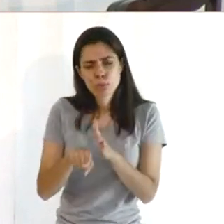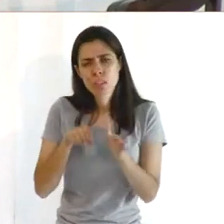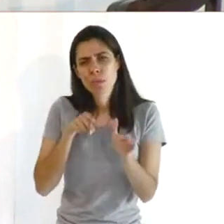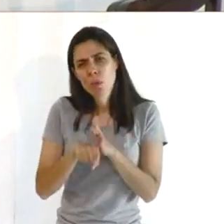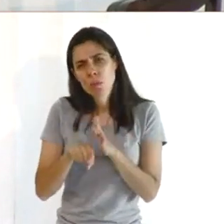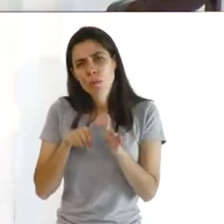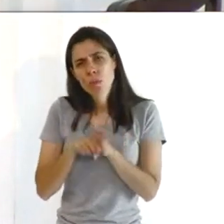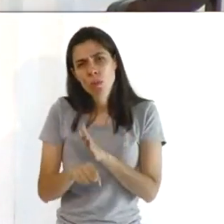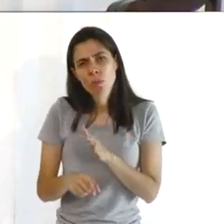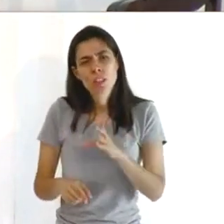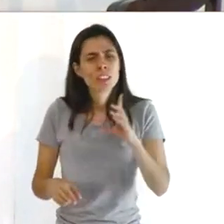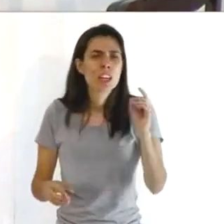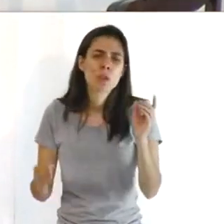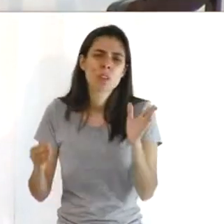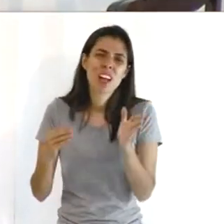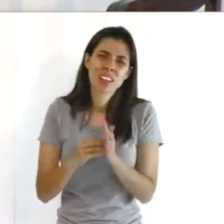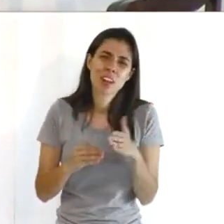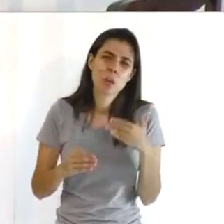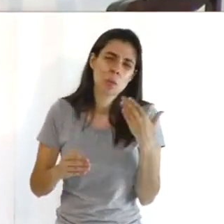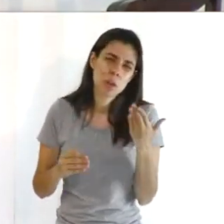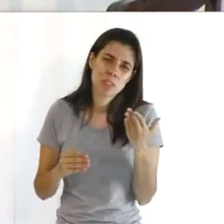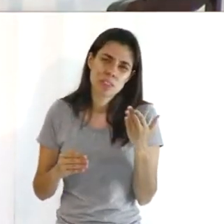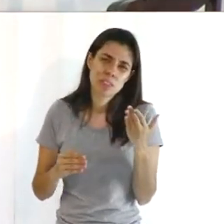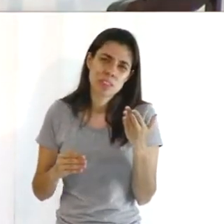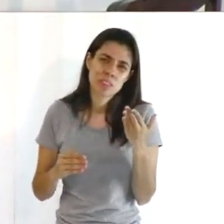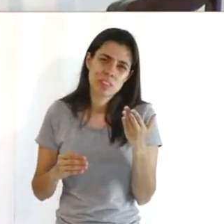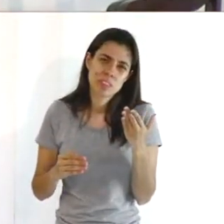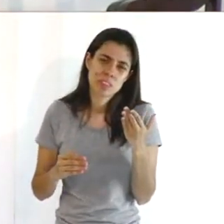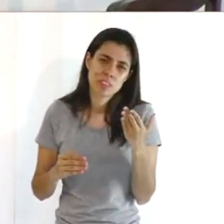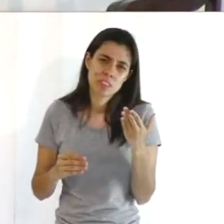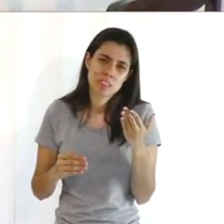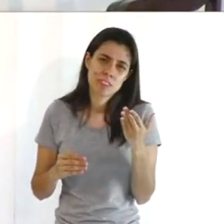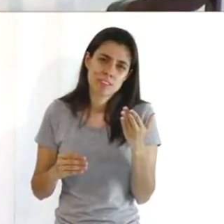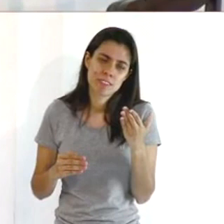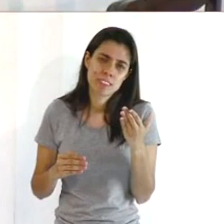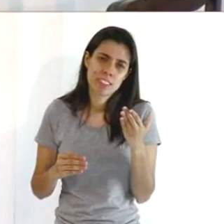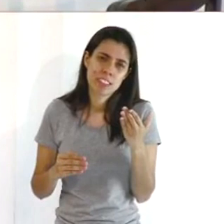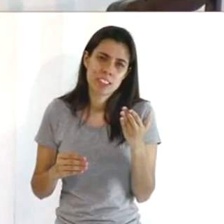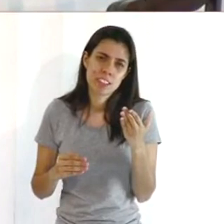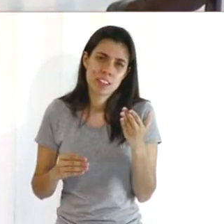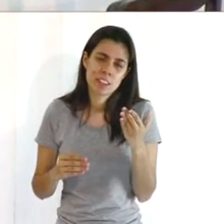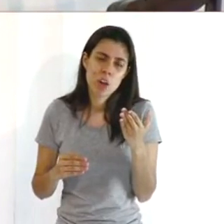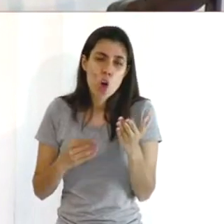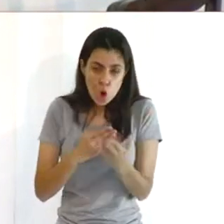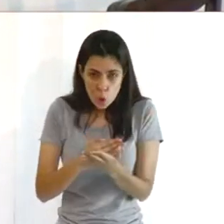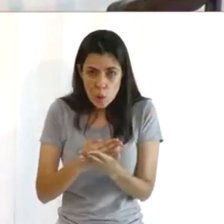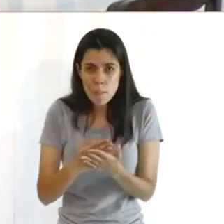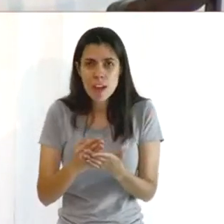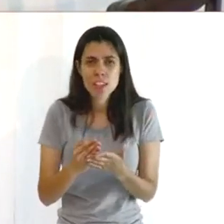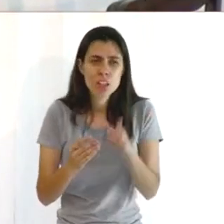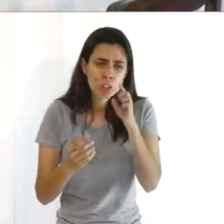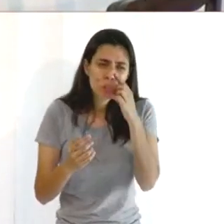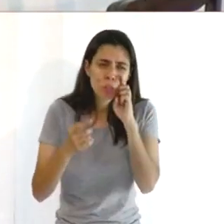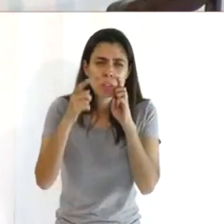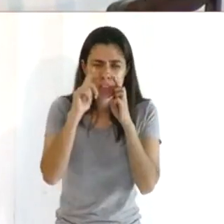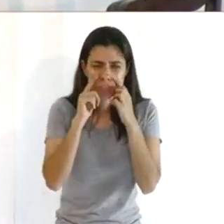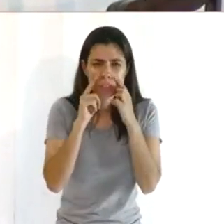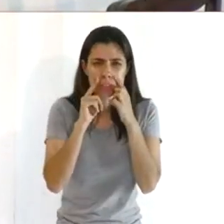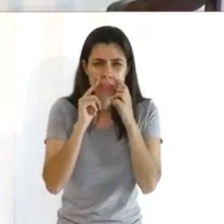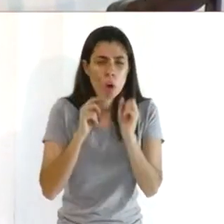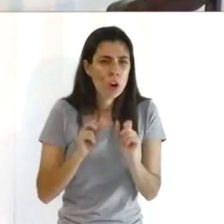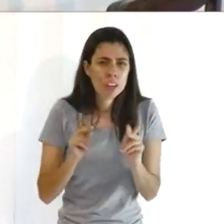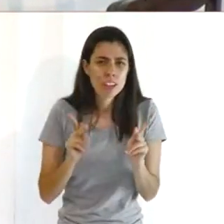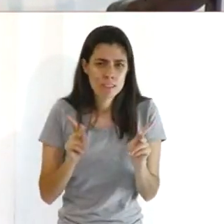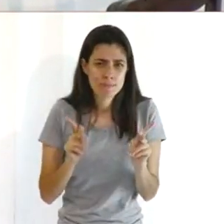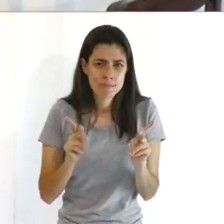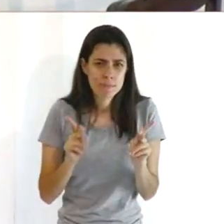cada manhã sobre nós. Portanto, meu irmão, minha irmã, cante, glorifique a Deus, porque você faz parte de